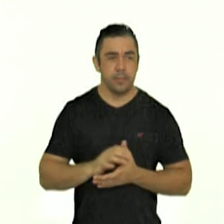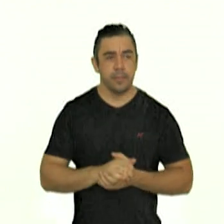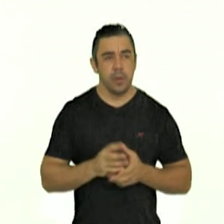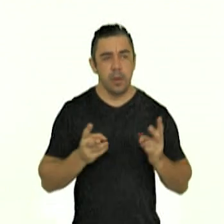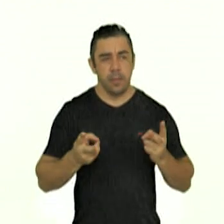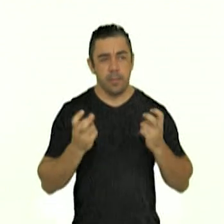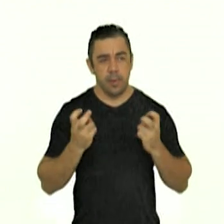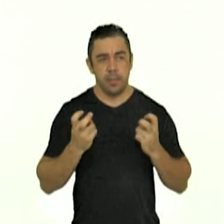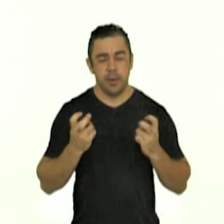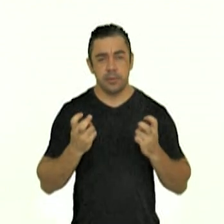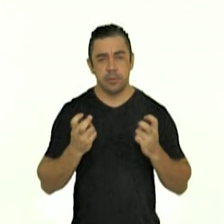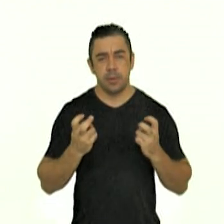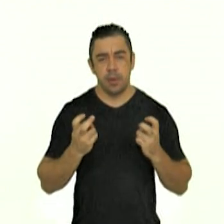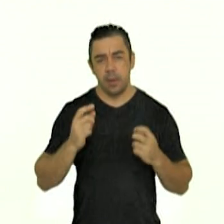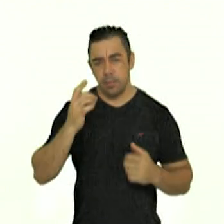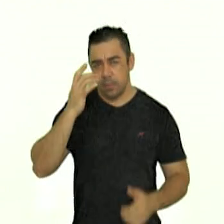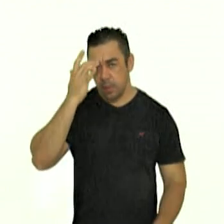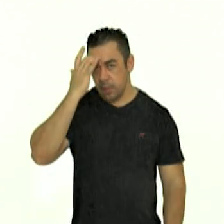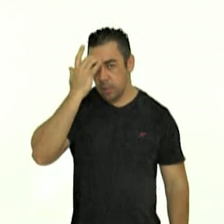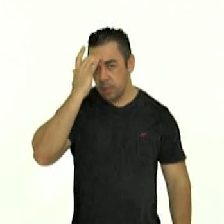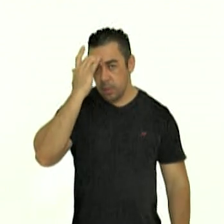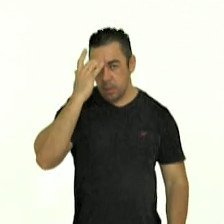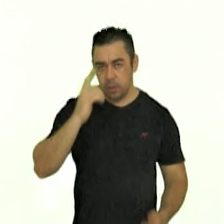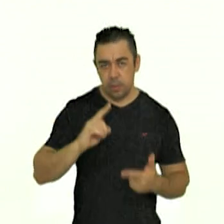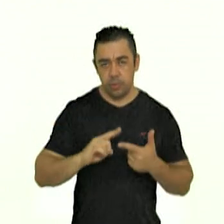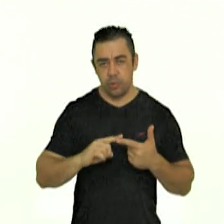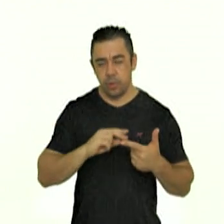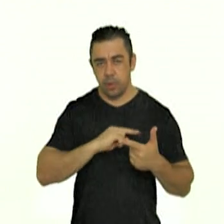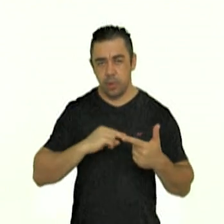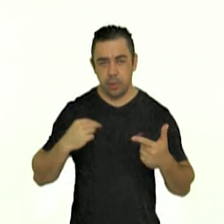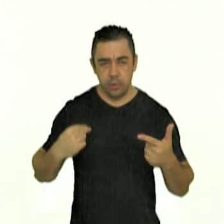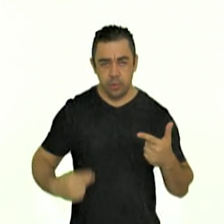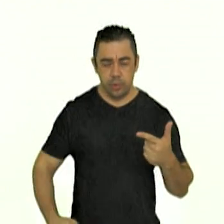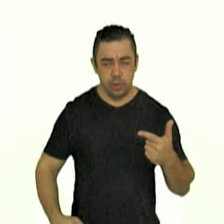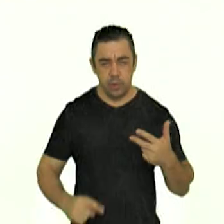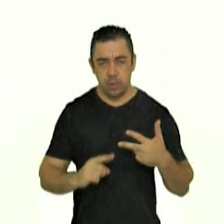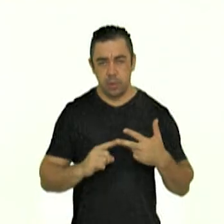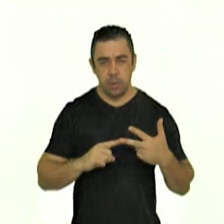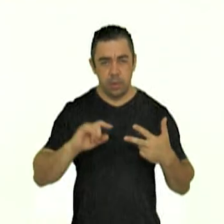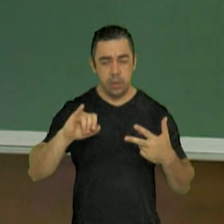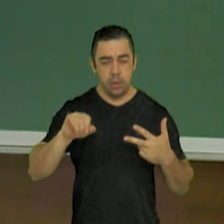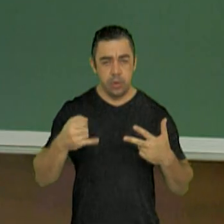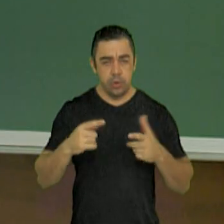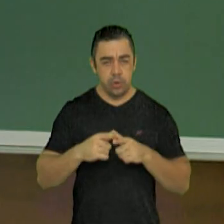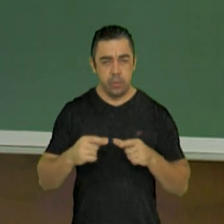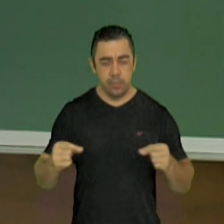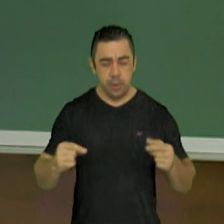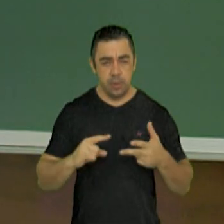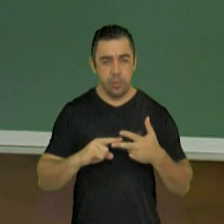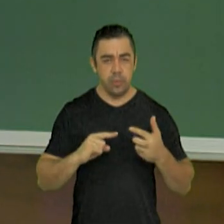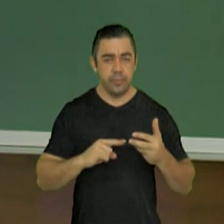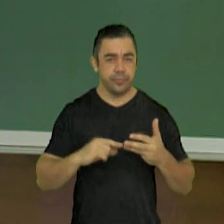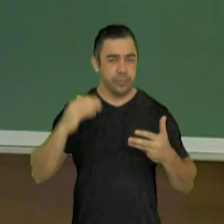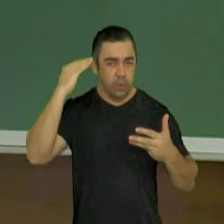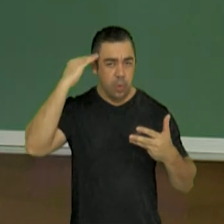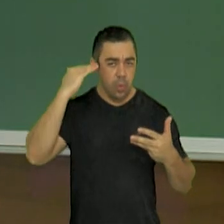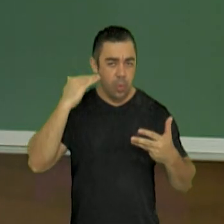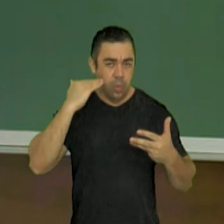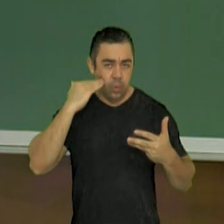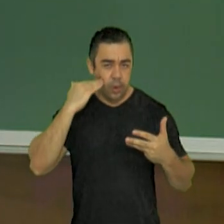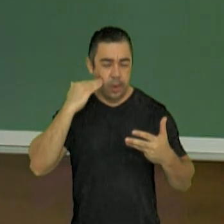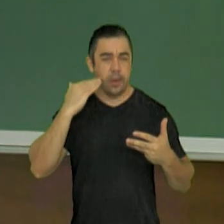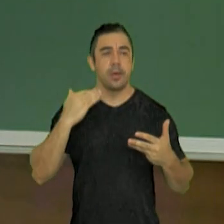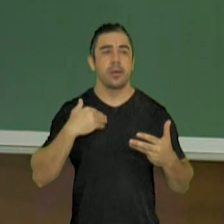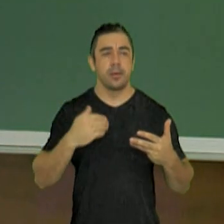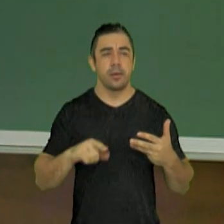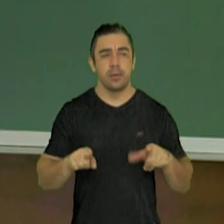perceber aqui na Índia, na China, no Japão, Coreia, são países que são bem iluminados. No Oriente